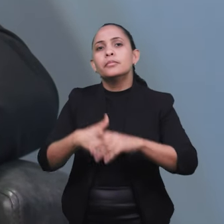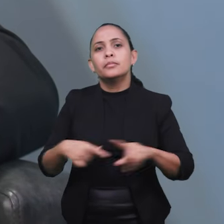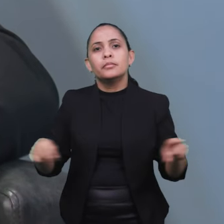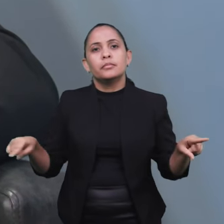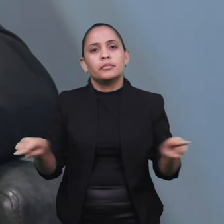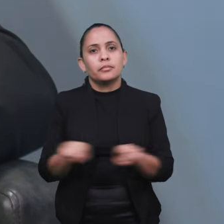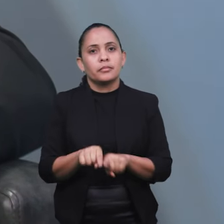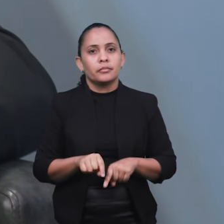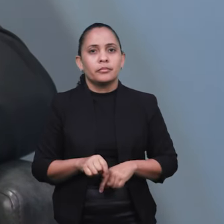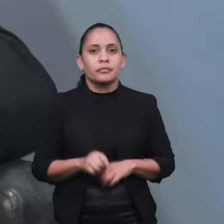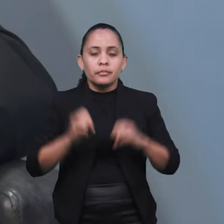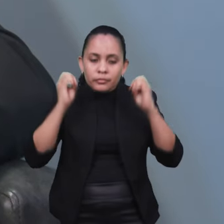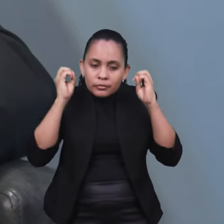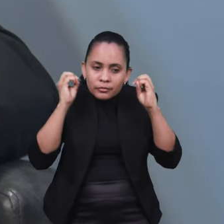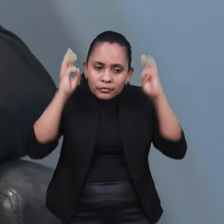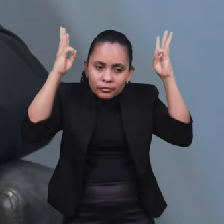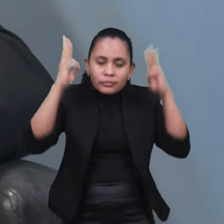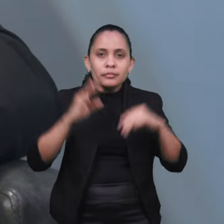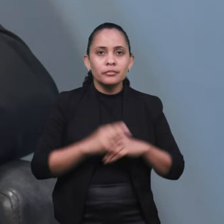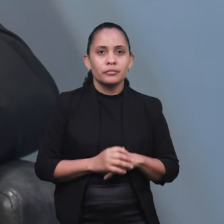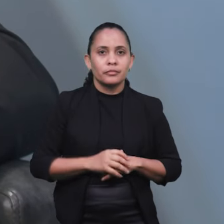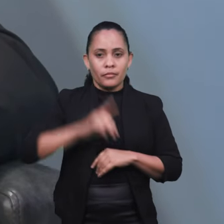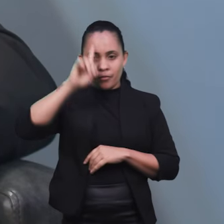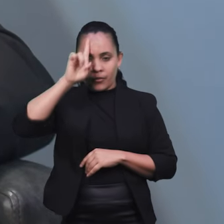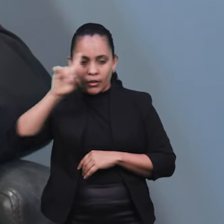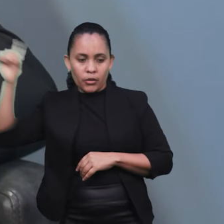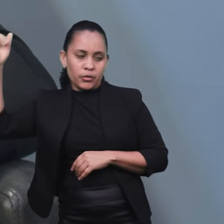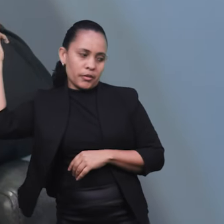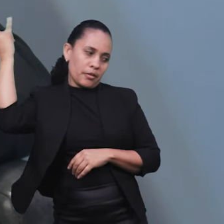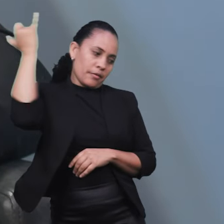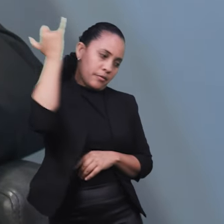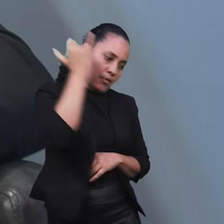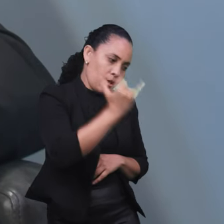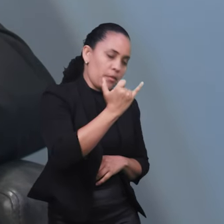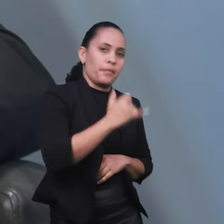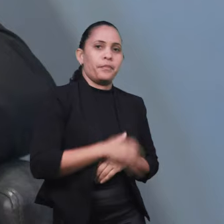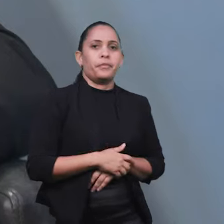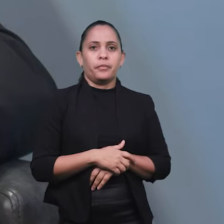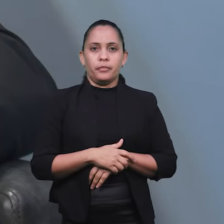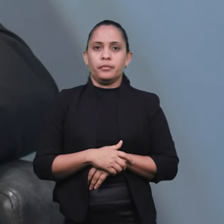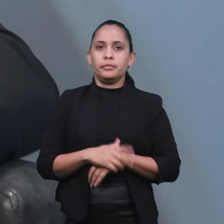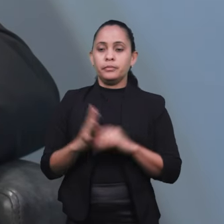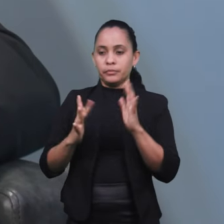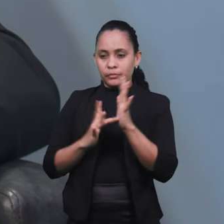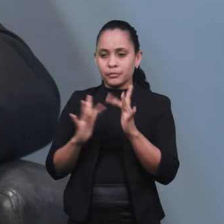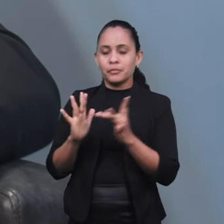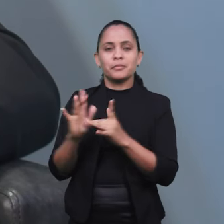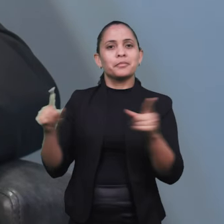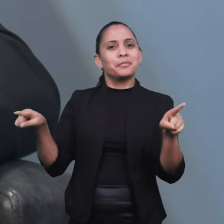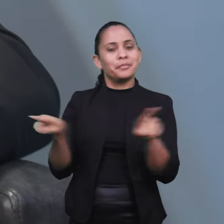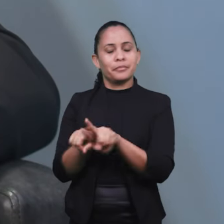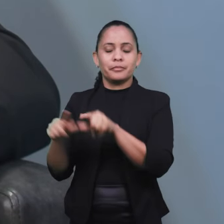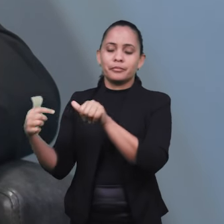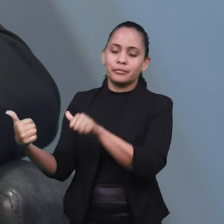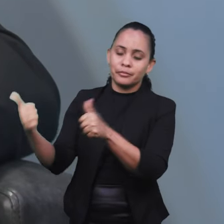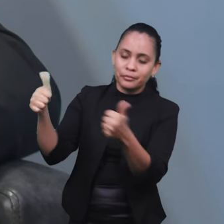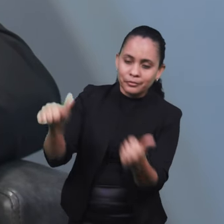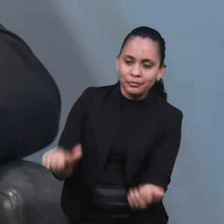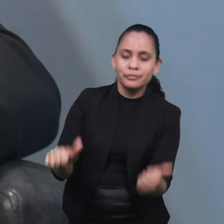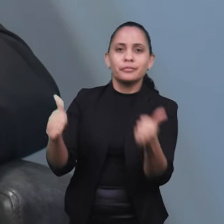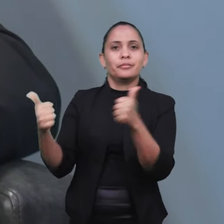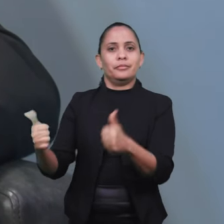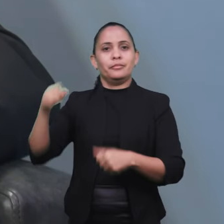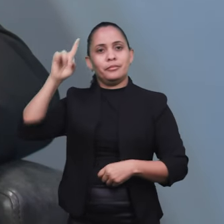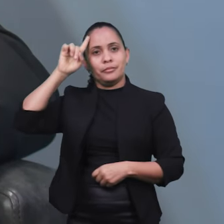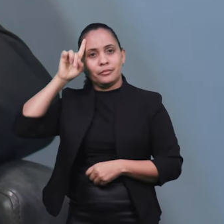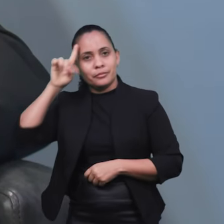dizer, Moisés, Deus falou com ele. Jesus, no seu batismo,